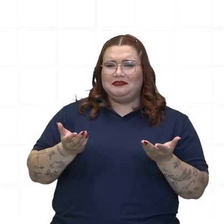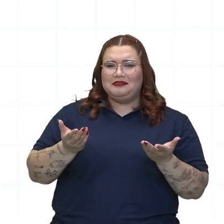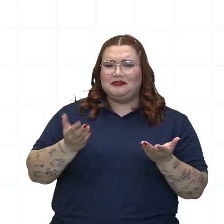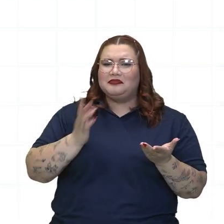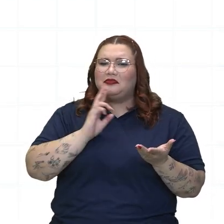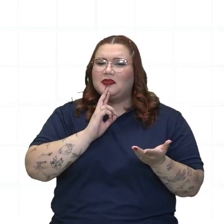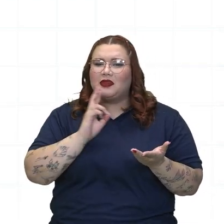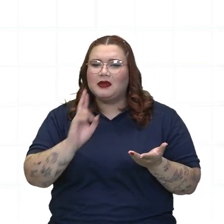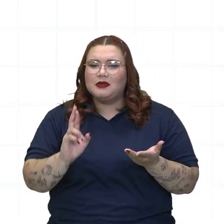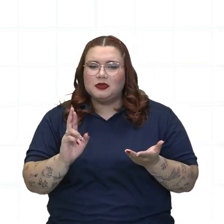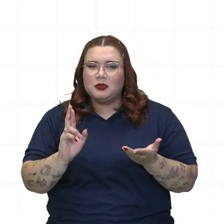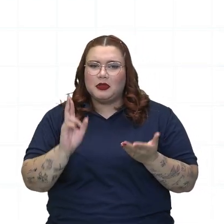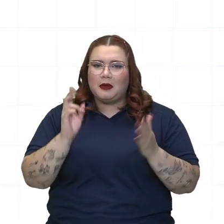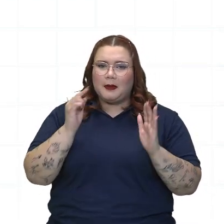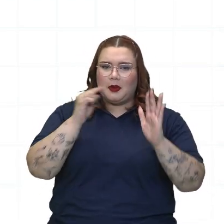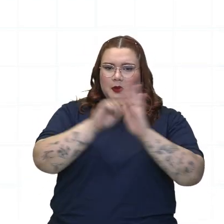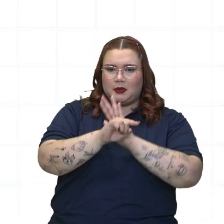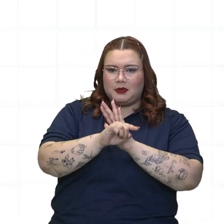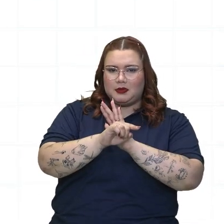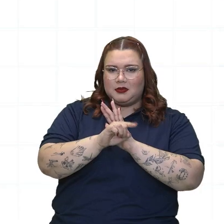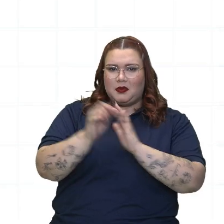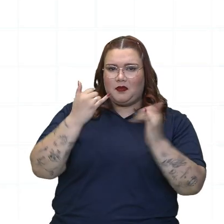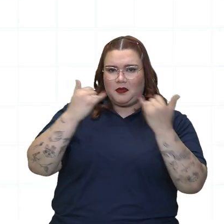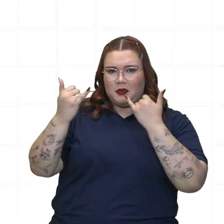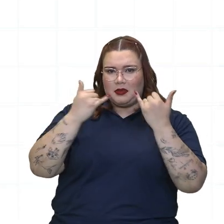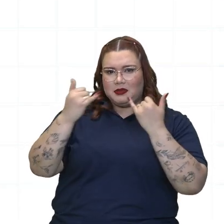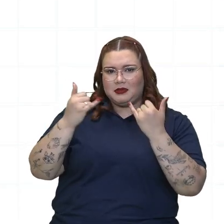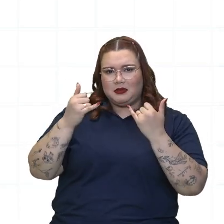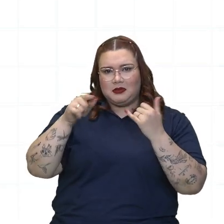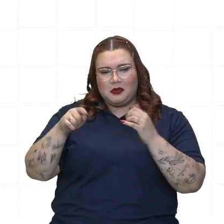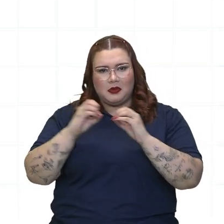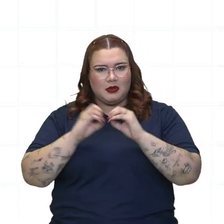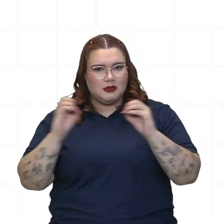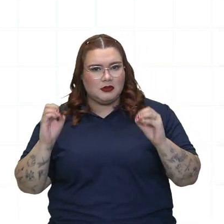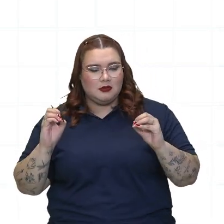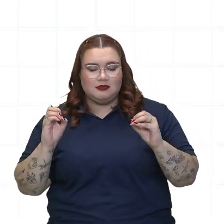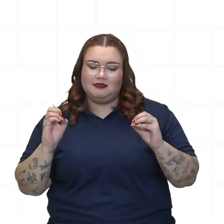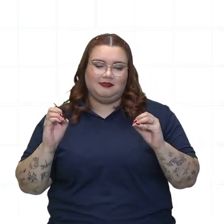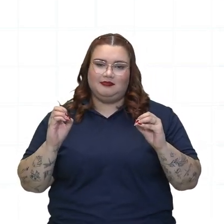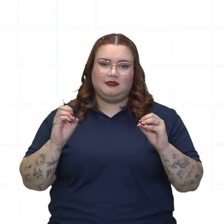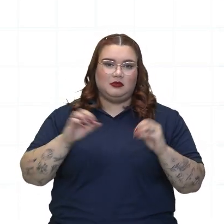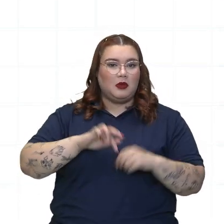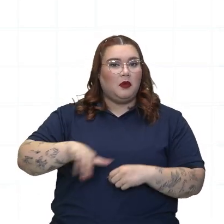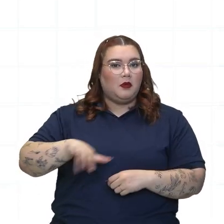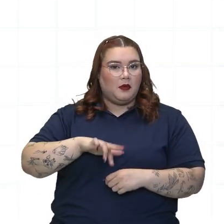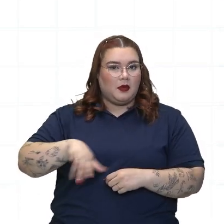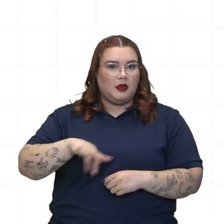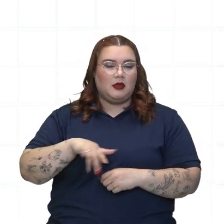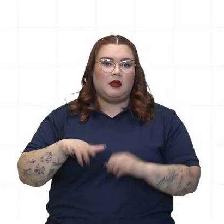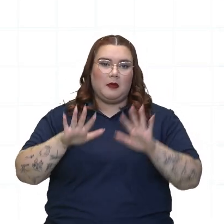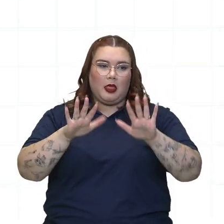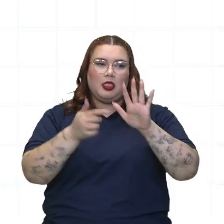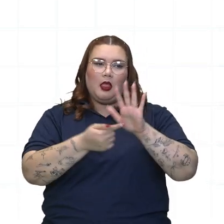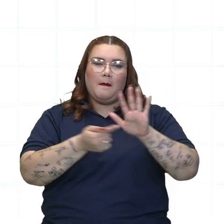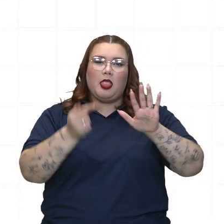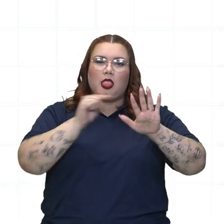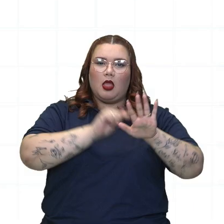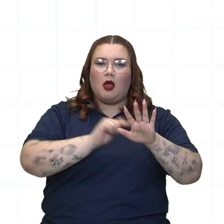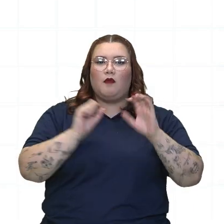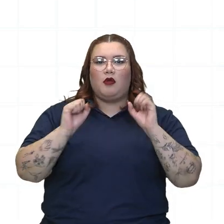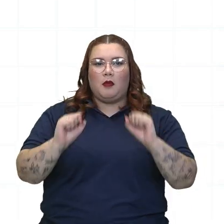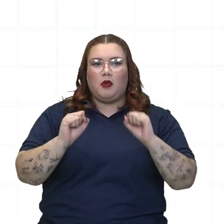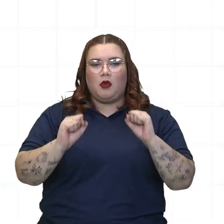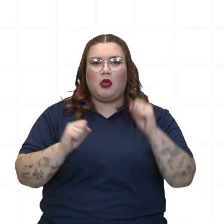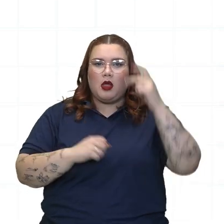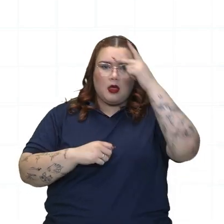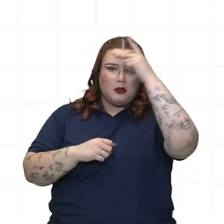responder essa pergunta com as informações dessa minha oração? Não. Claro que metaforicamente a gente pode dizer que alguém